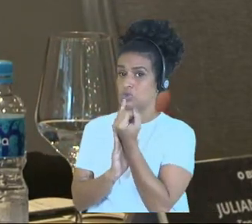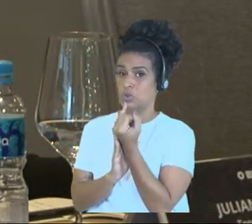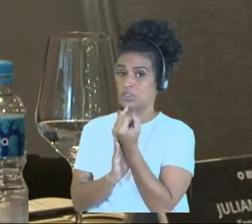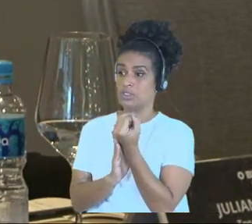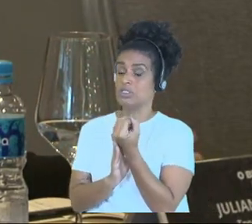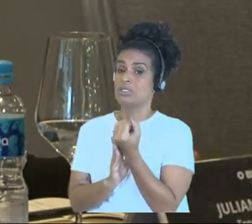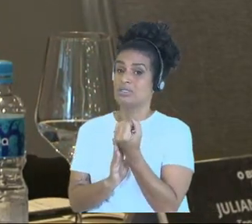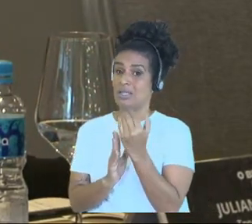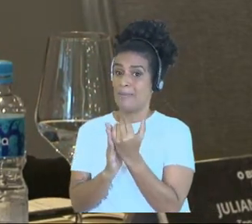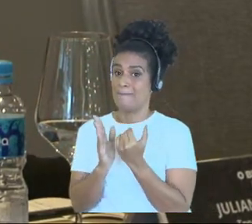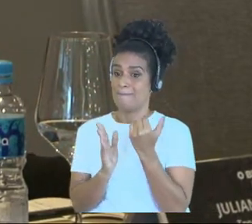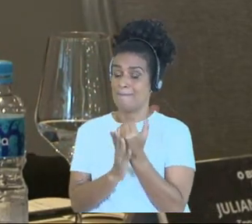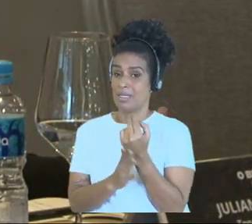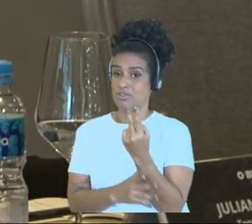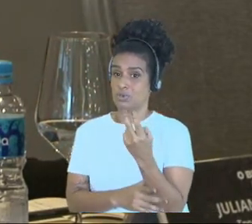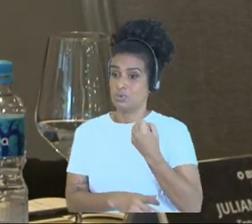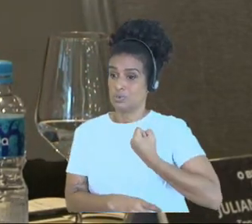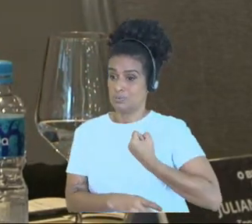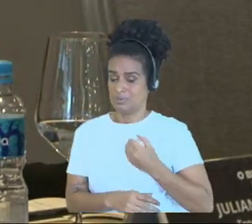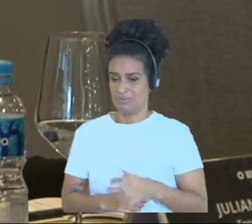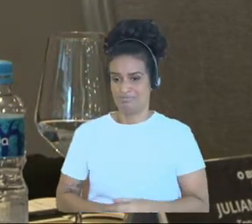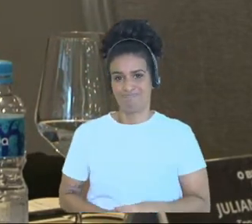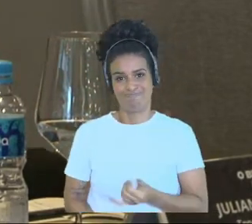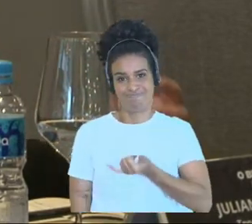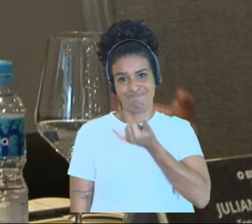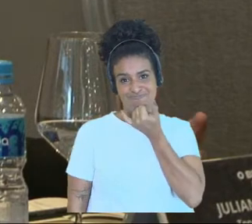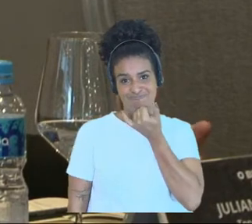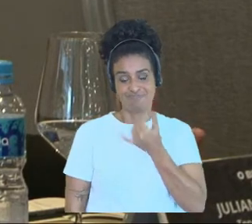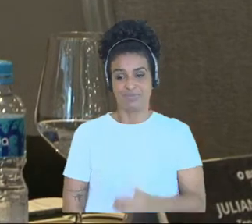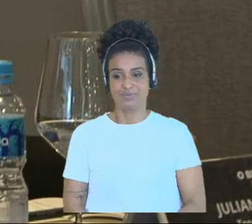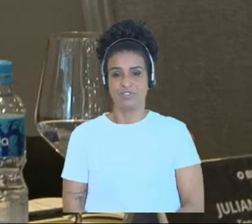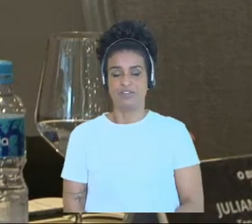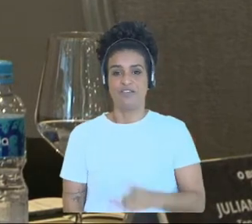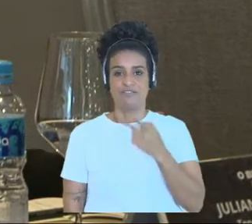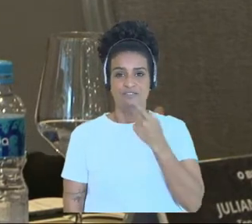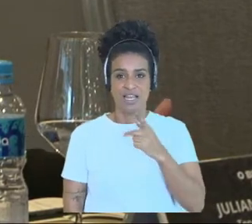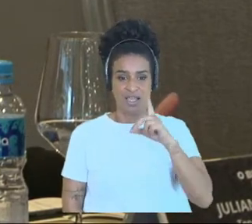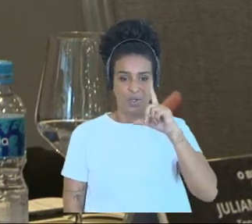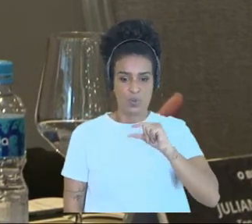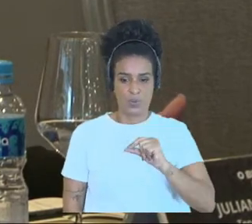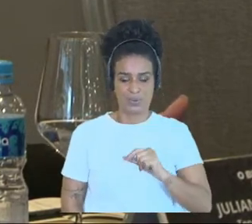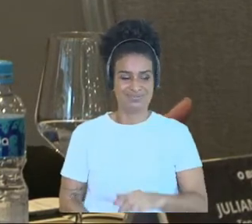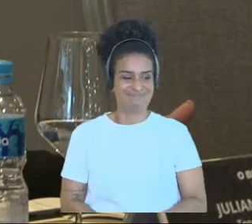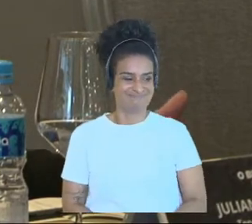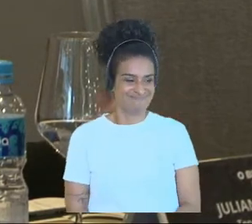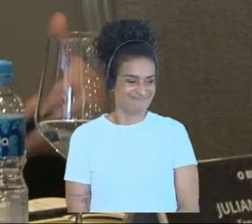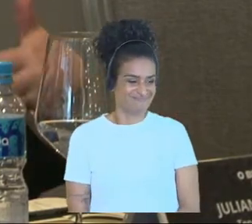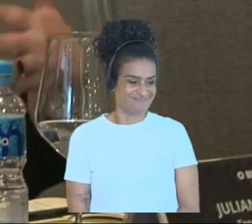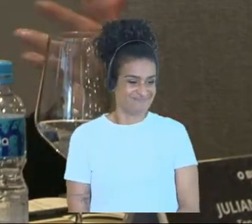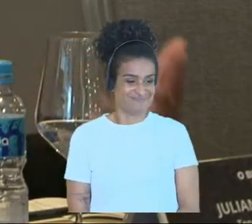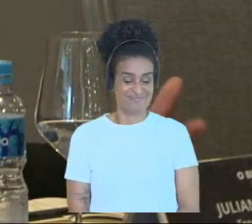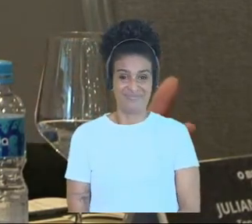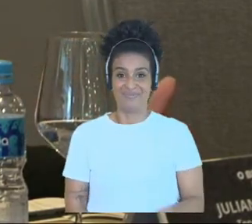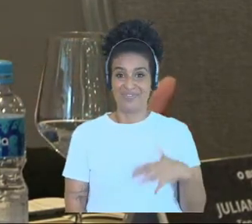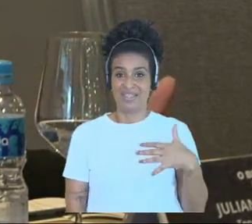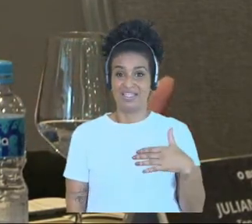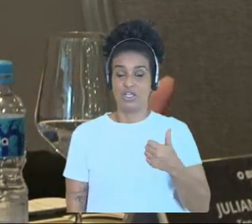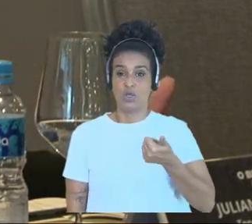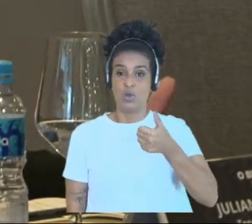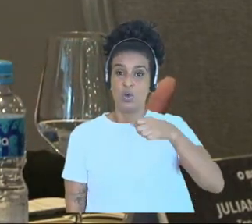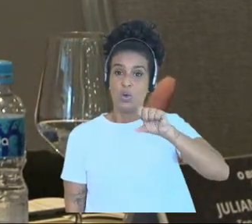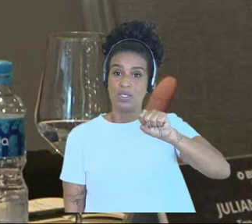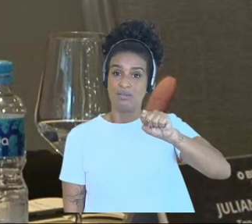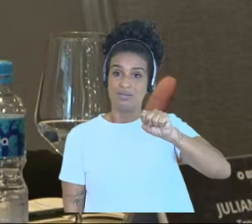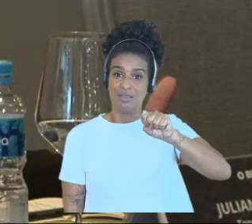2 dígitos. Ah, desculpa. Vou falar um pouco mais devagar, tá? A gente tem 80% da